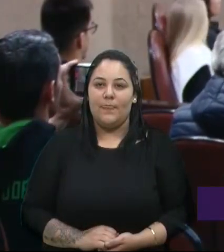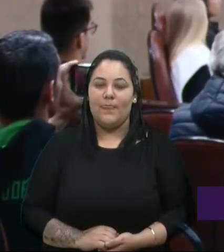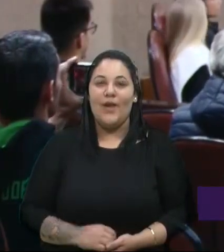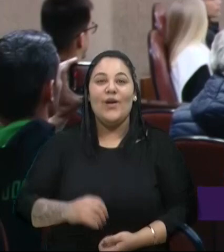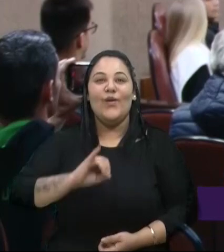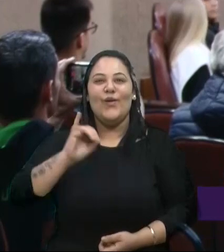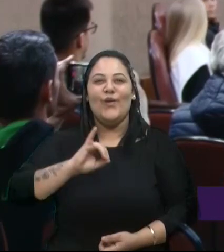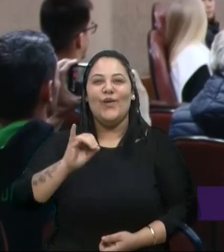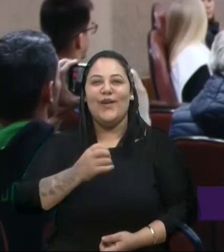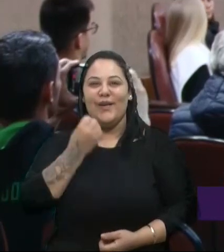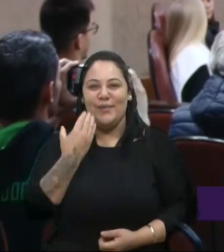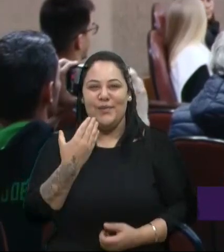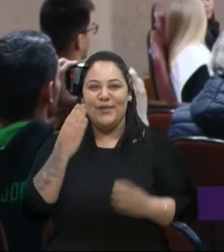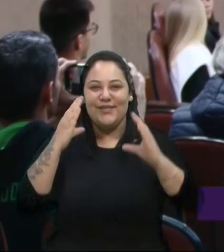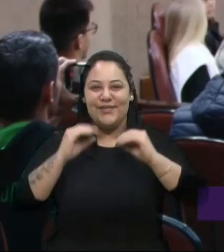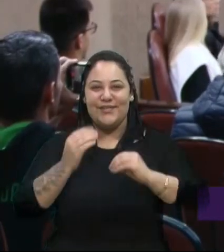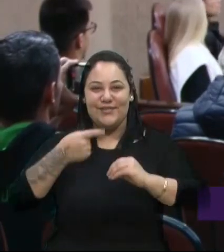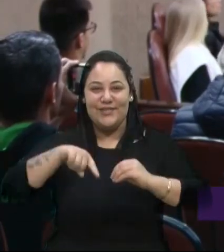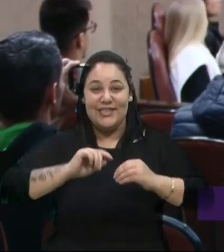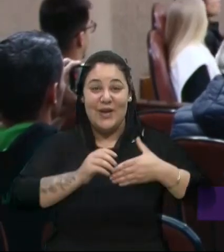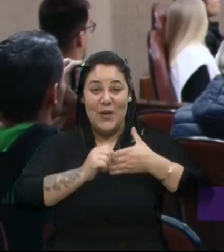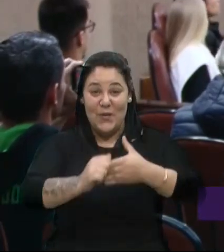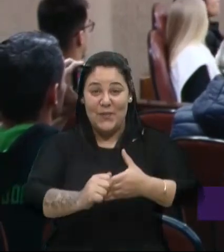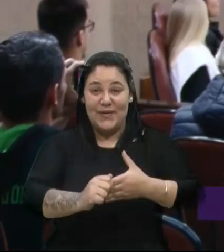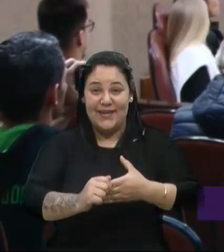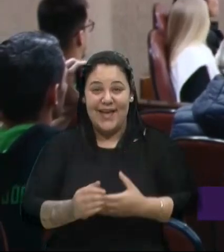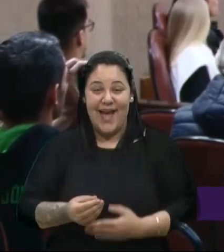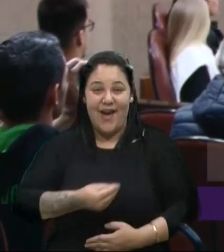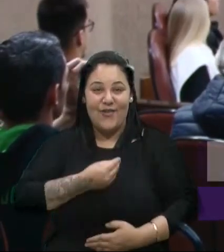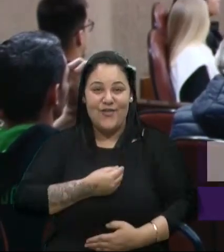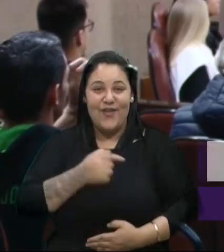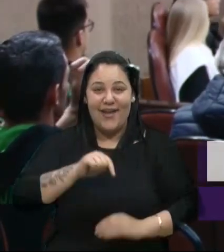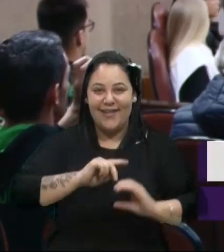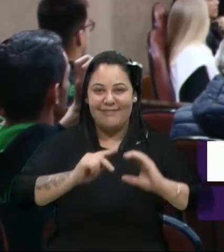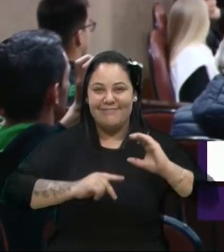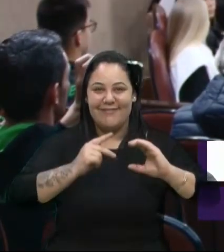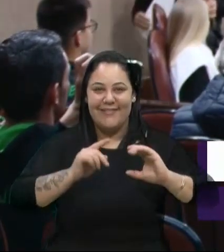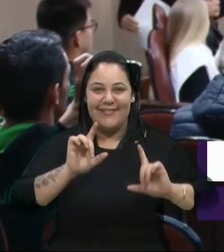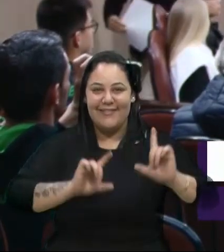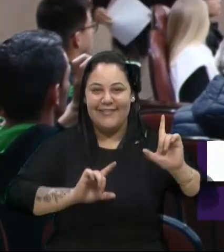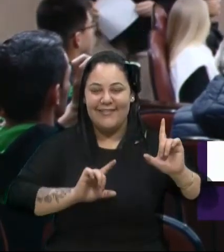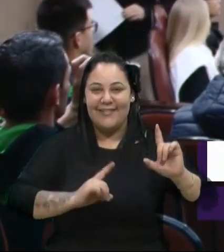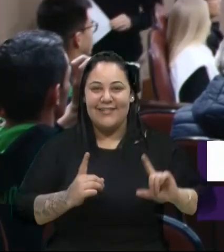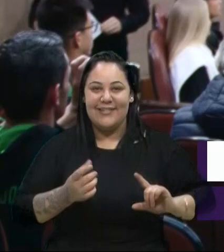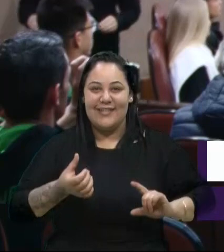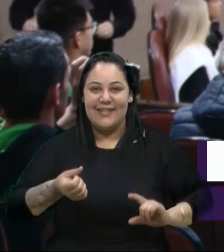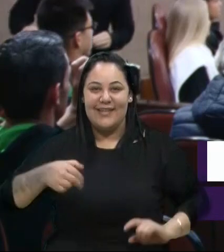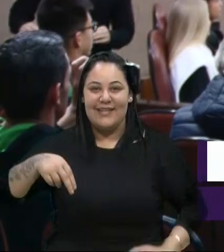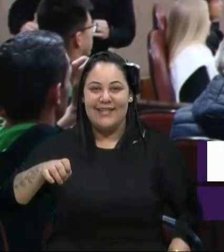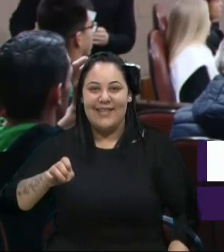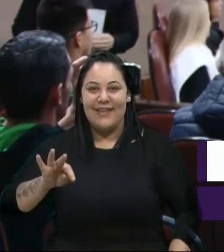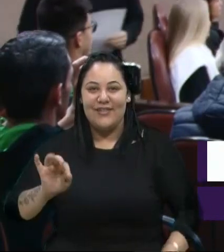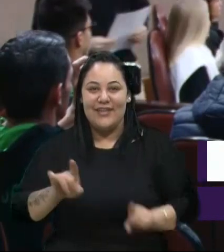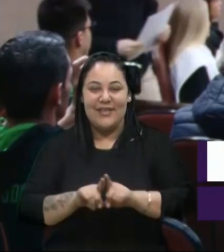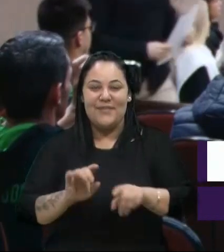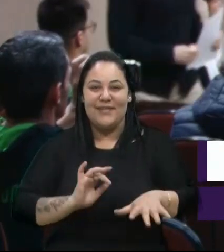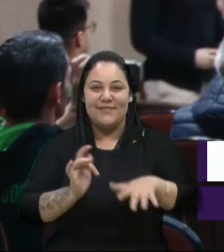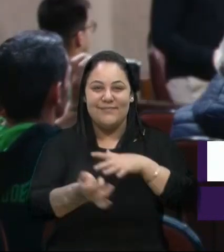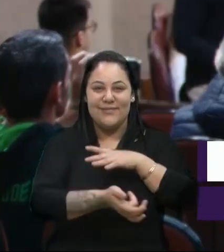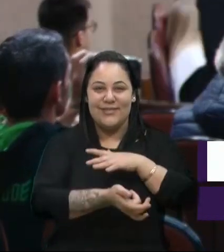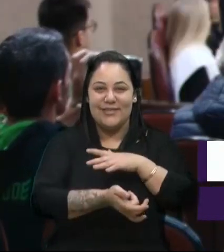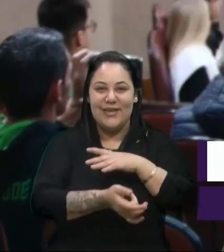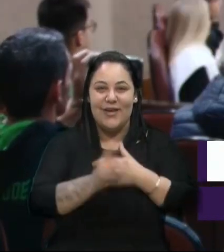Olá, boa noite a você que nos acompanha em mais uma transmissão ao vivo aqui da TV Câmara Caxias, pelo canal 16 da NET e também pelas redes sociais do